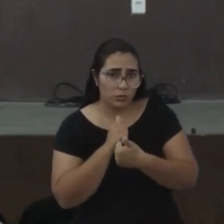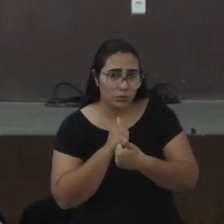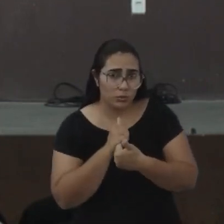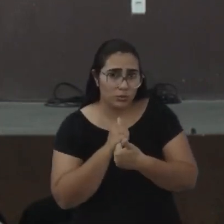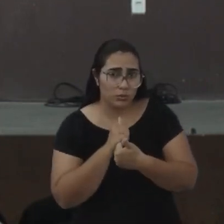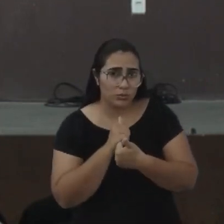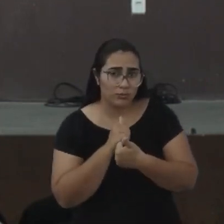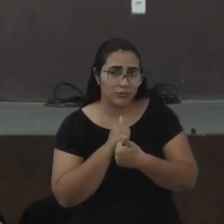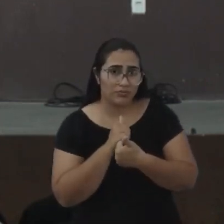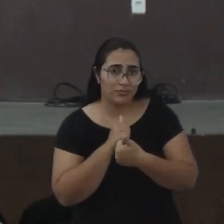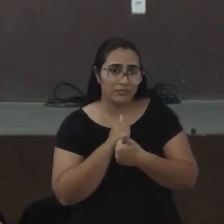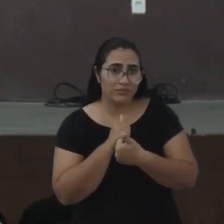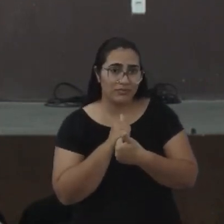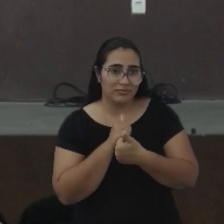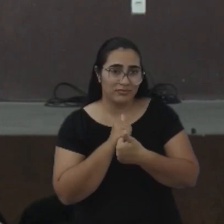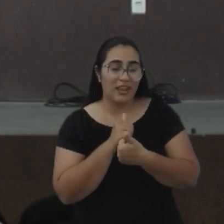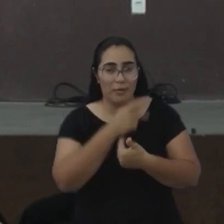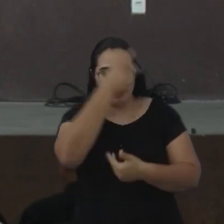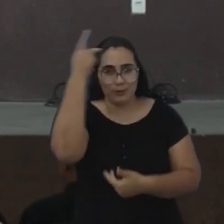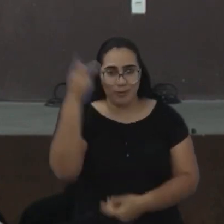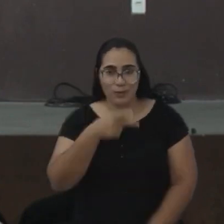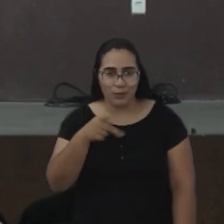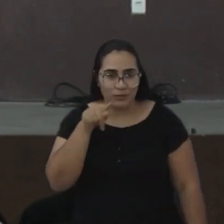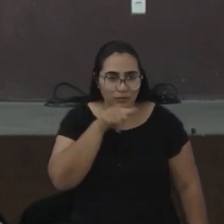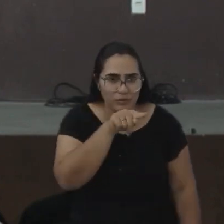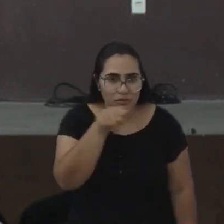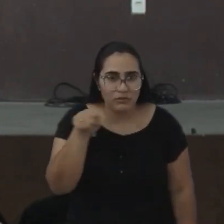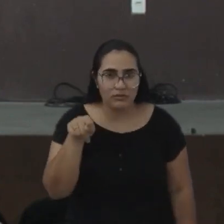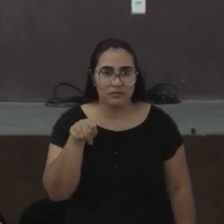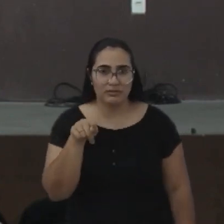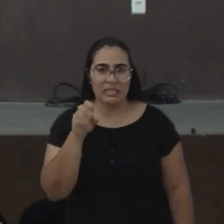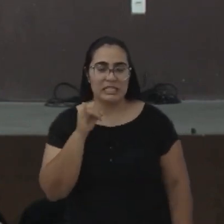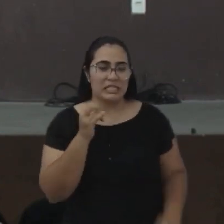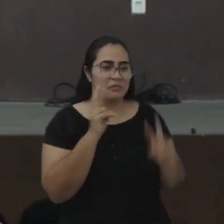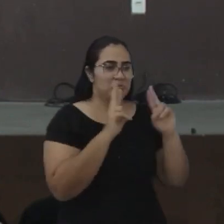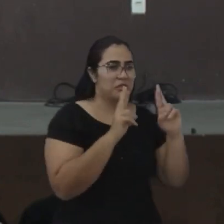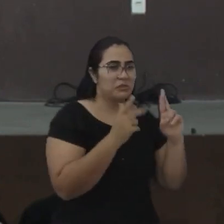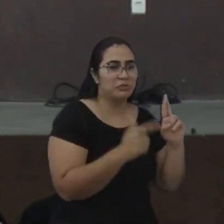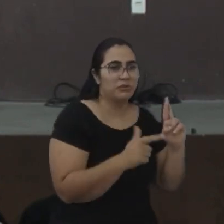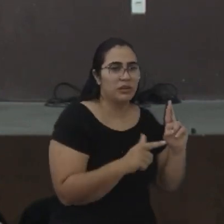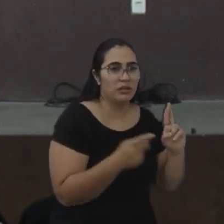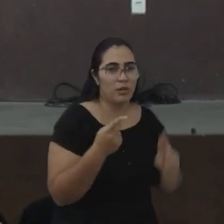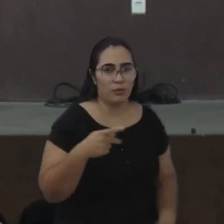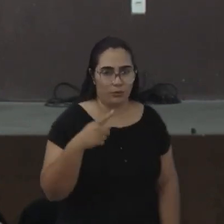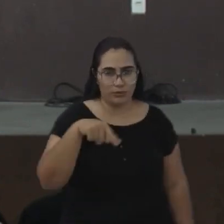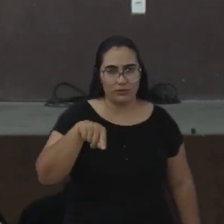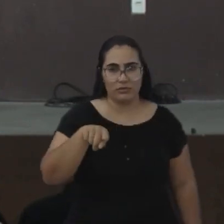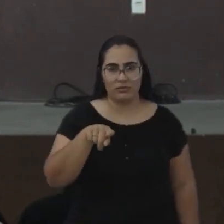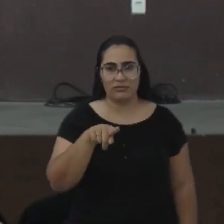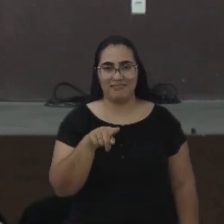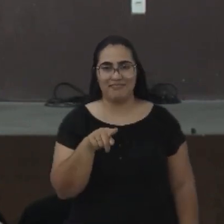Eles vêm a você. Quando eles não têm mais nenhuma esperança. Não é assim?